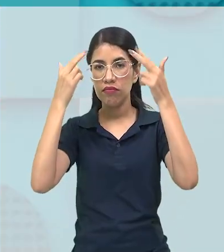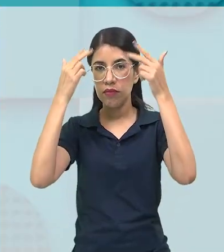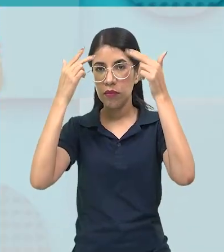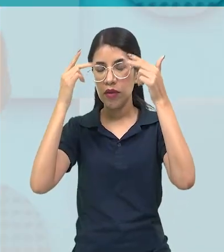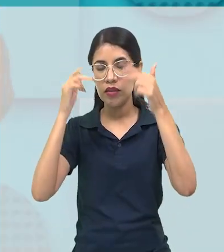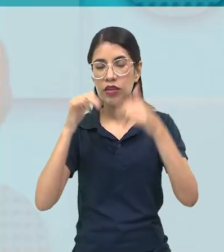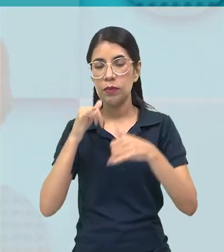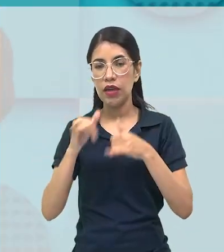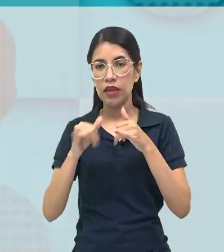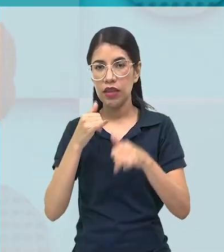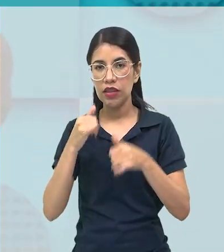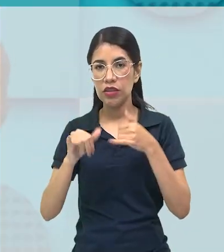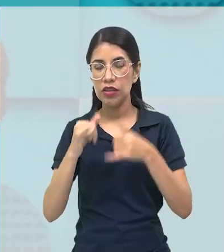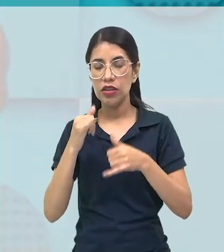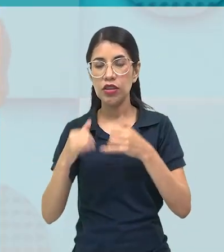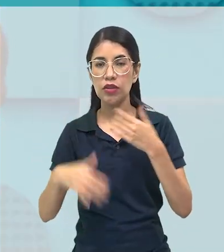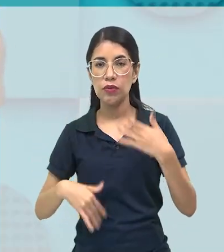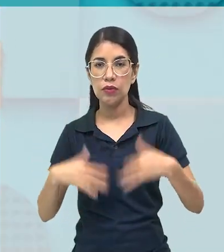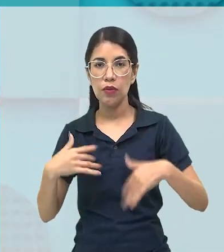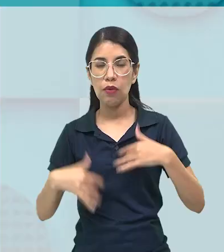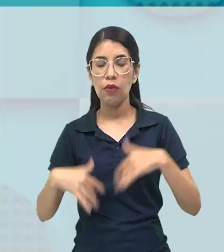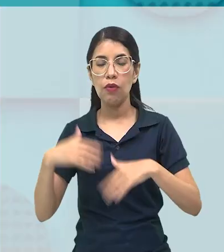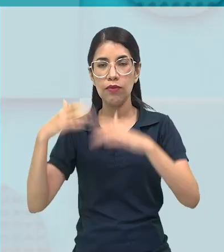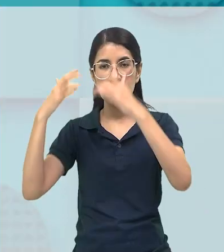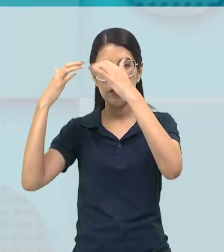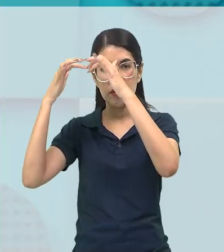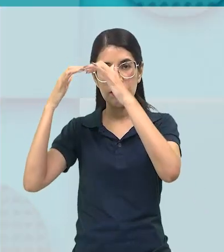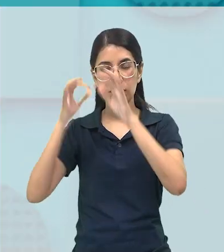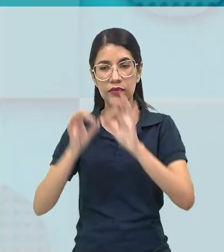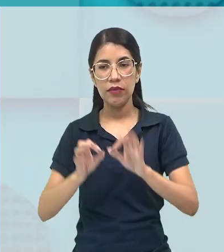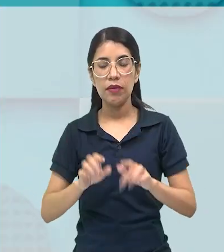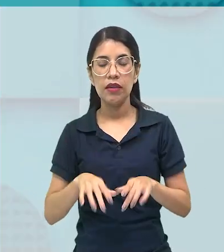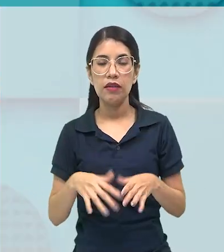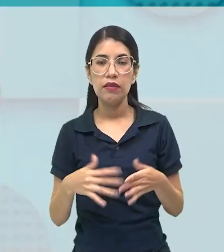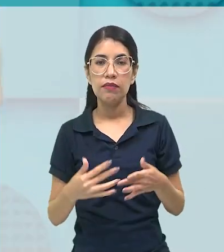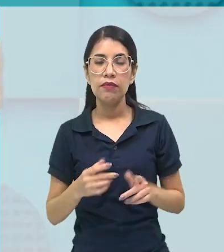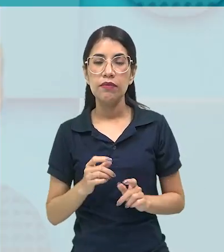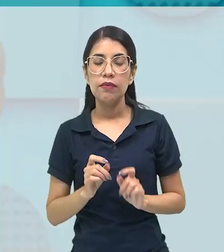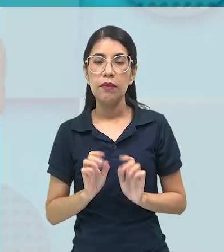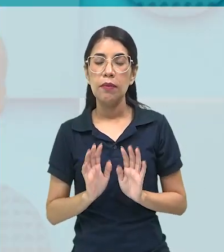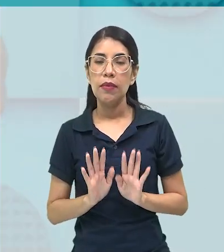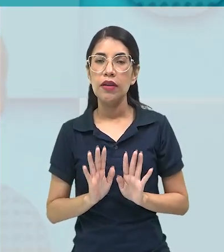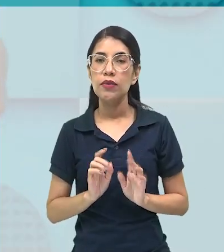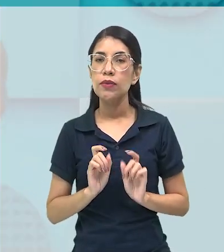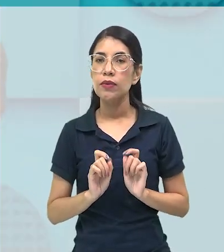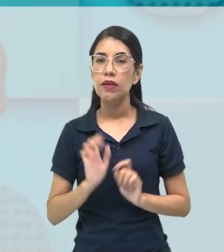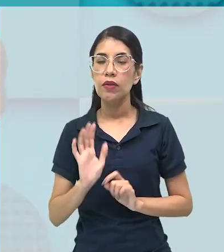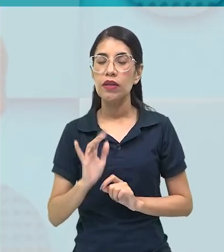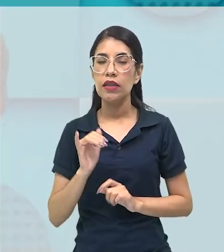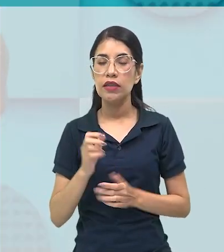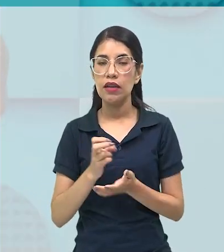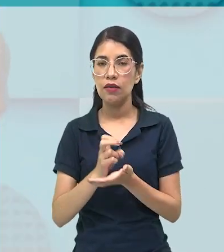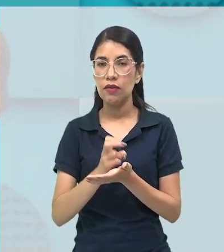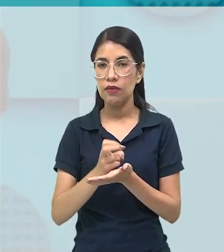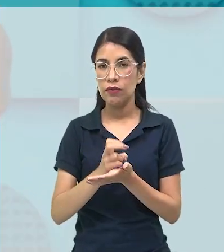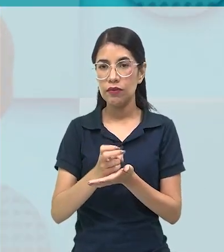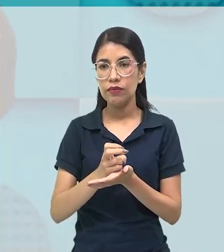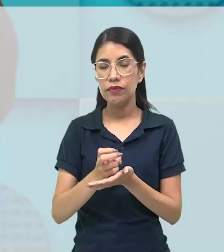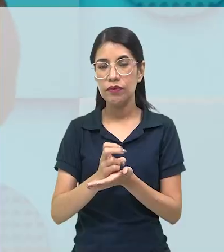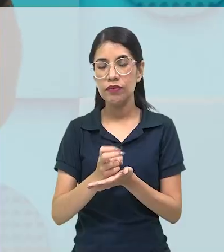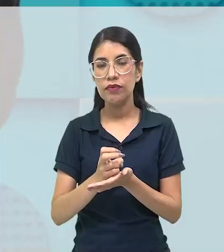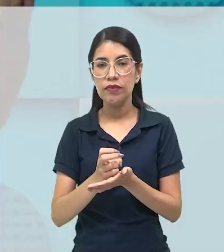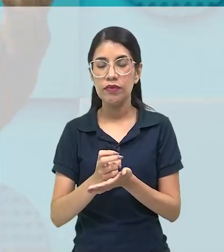esses sinais elétricos que fazem parte do funcionamento do nosso cérebro. Mas aí, quando acontece a convulsão, né,